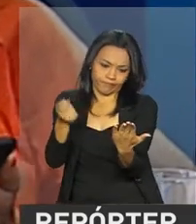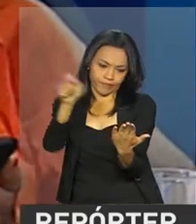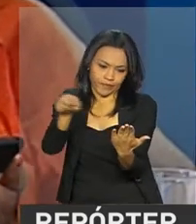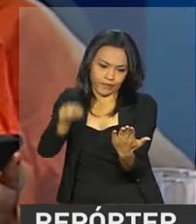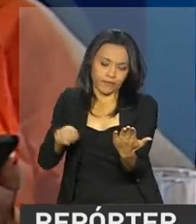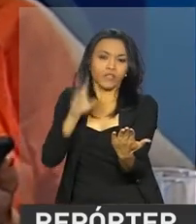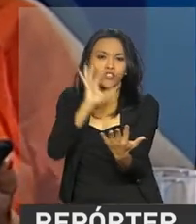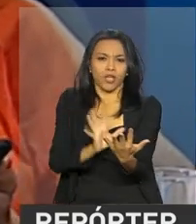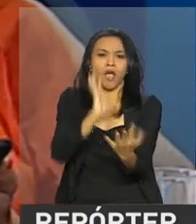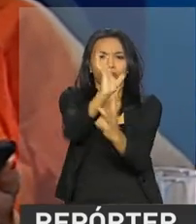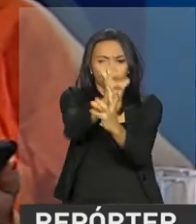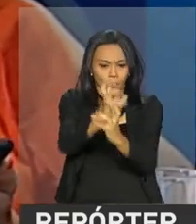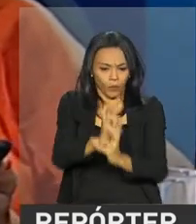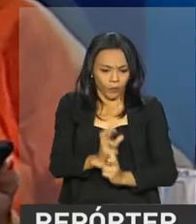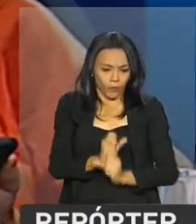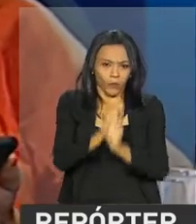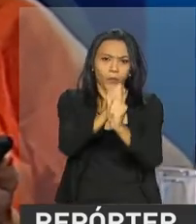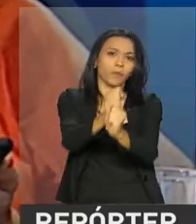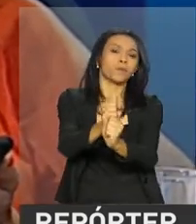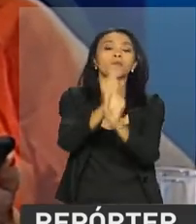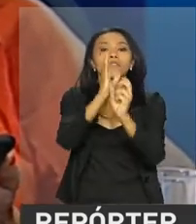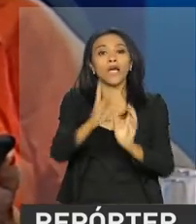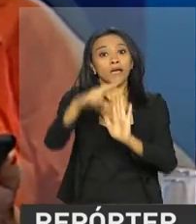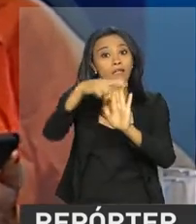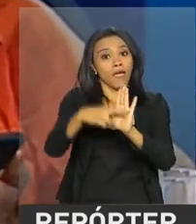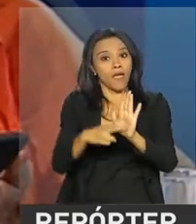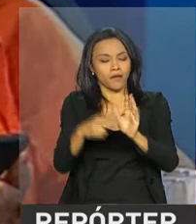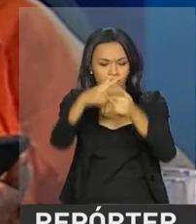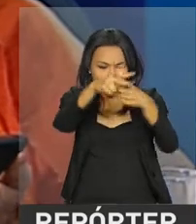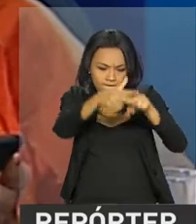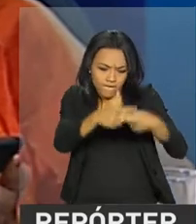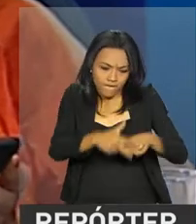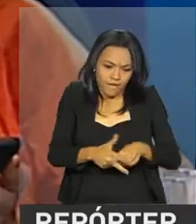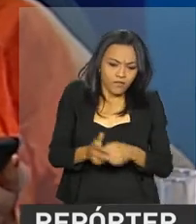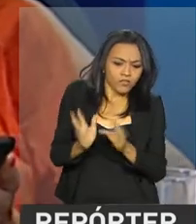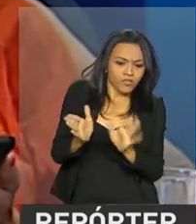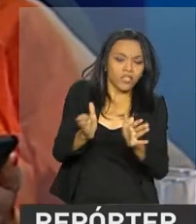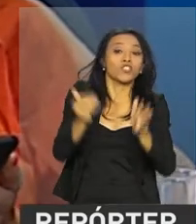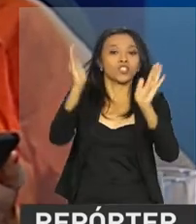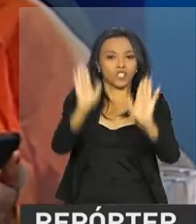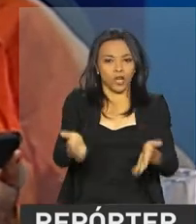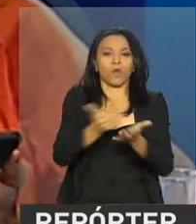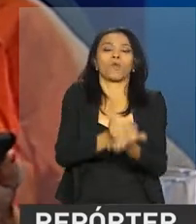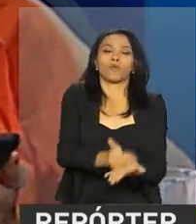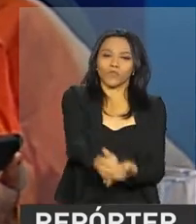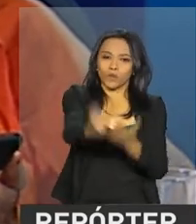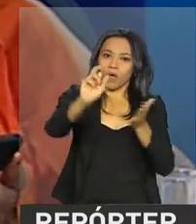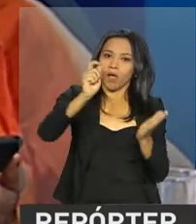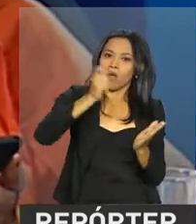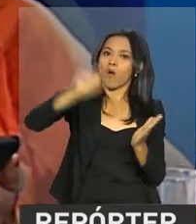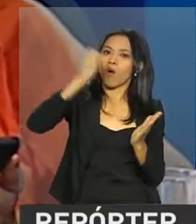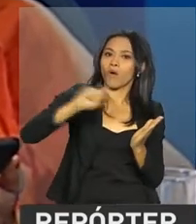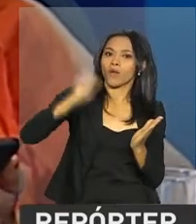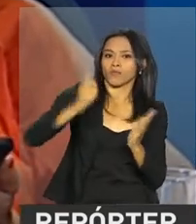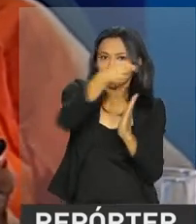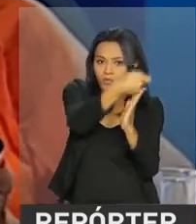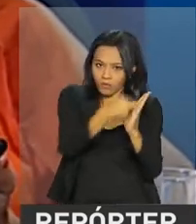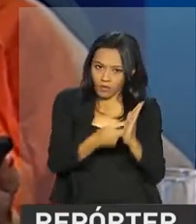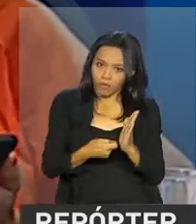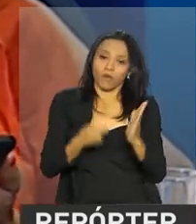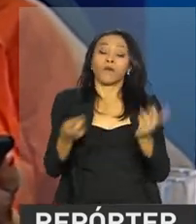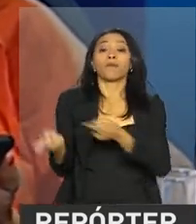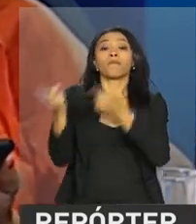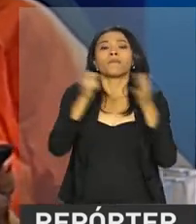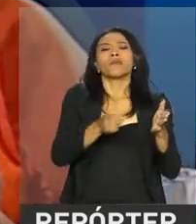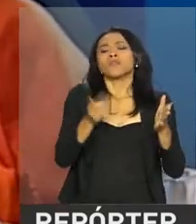foi calculada, estimada, esses critérios estão ajustados e a correção já então se iniciou. Em relação ao SISU, eu acho que não há